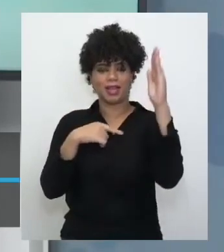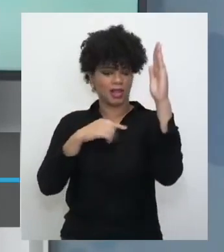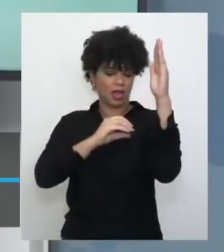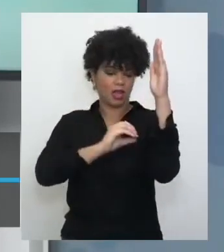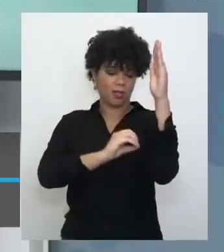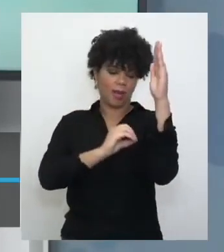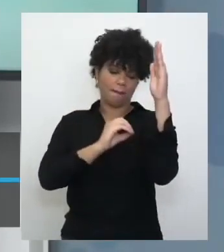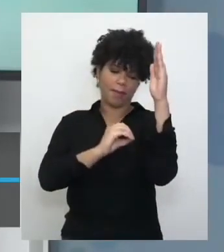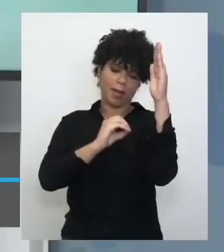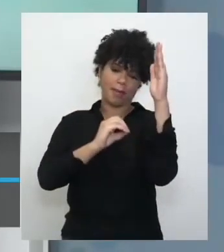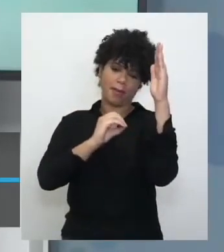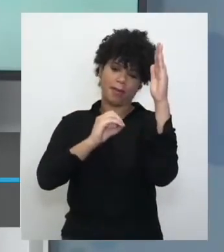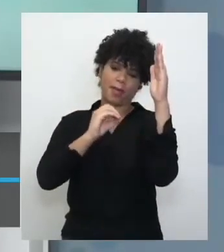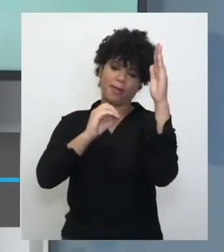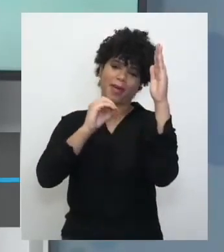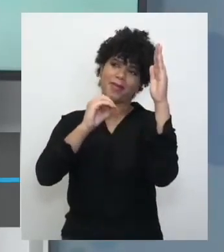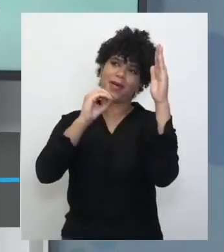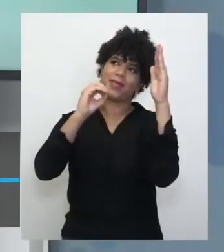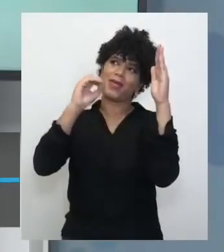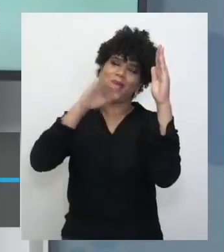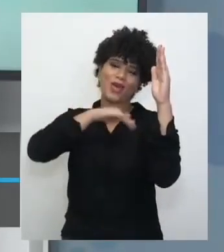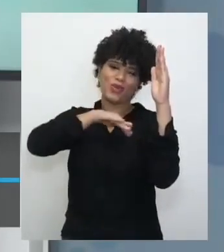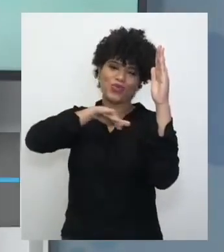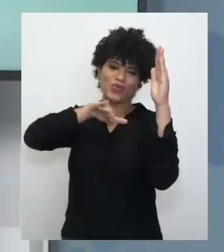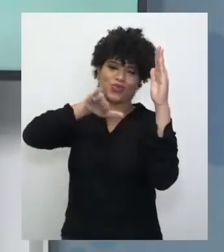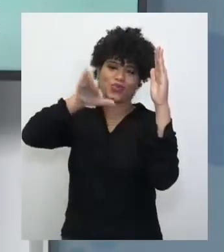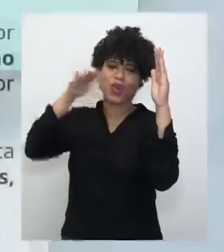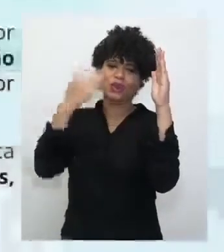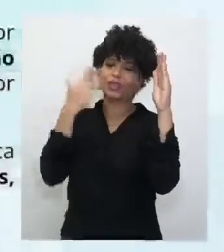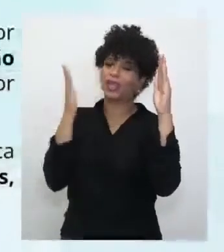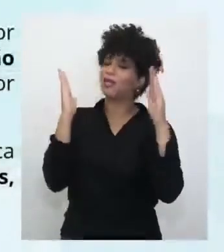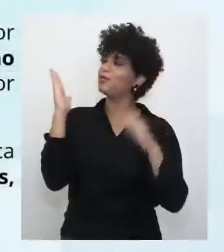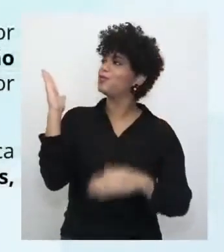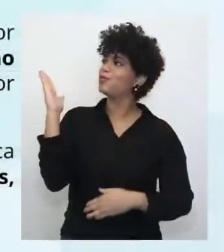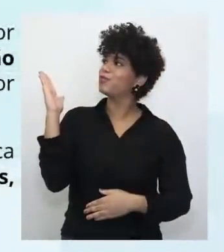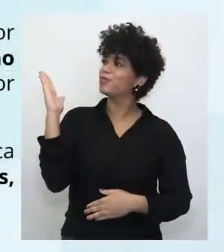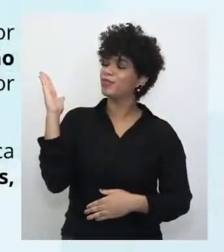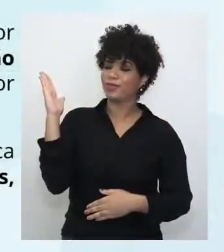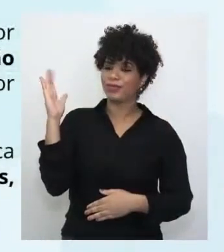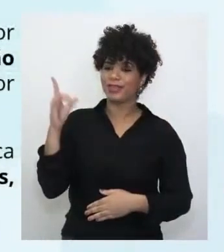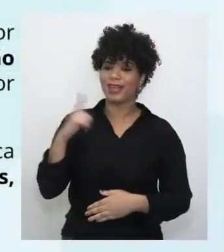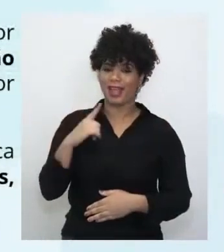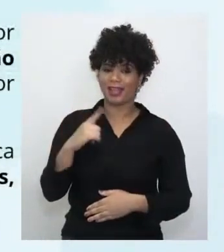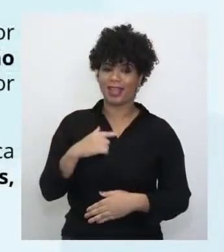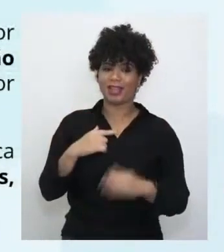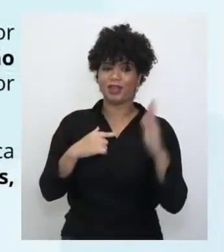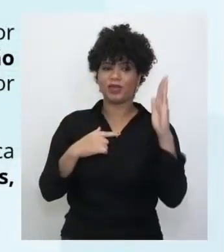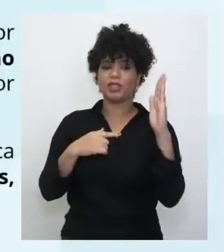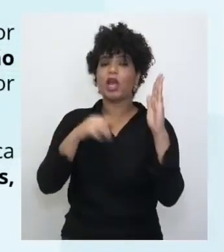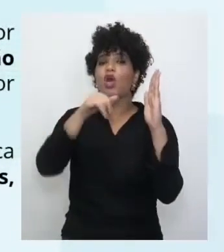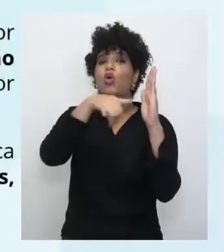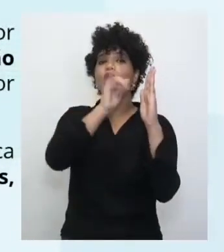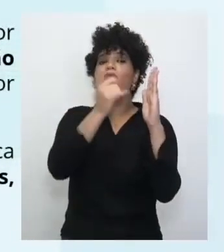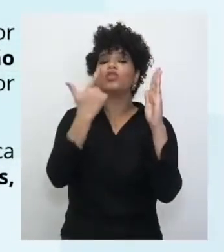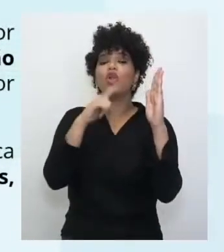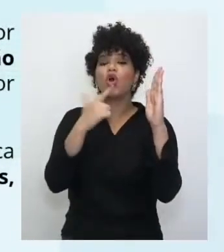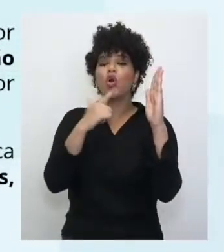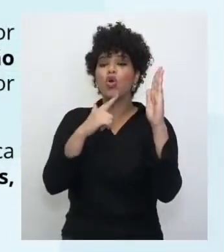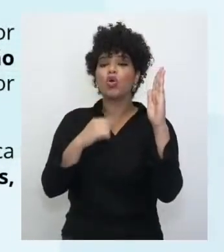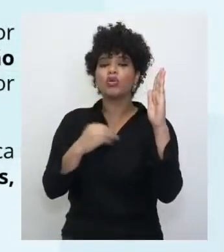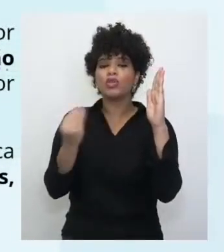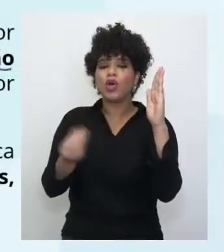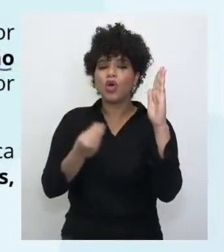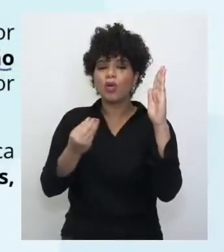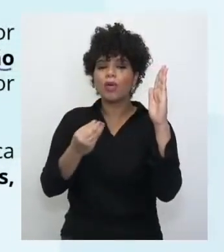aí, alinhadinhos, formando uma reta. Então, pode mostrar para eles lá o slide. O y, ele vai ser obtido através de uma